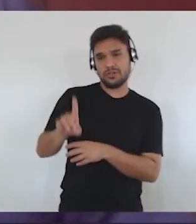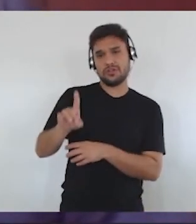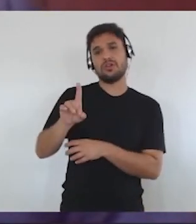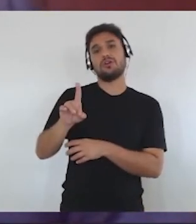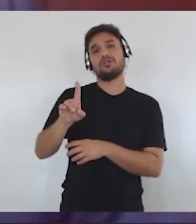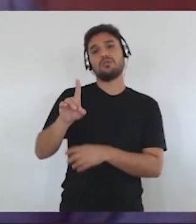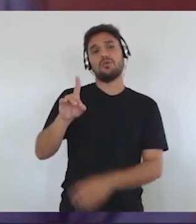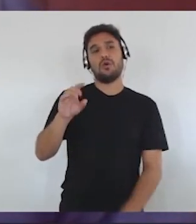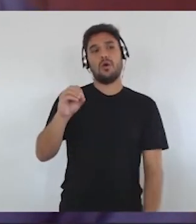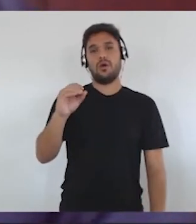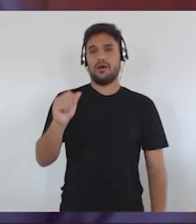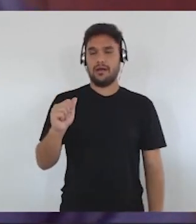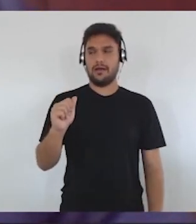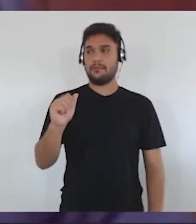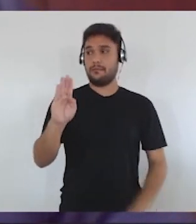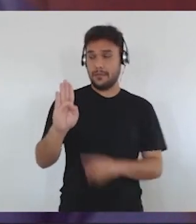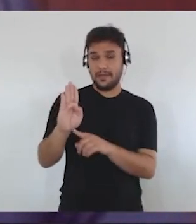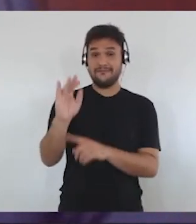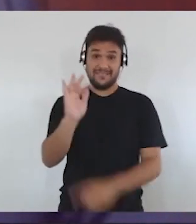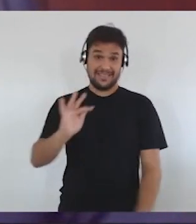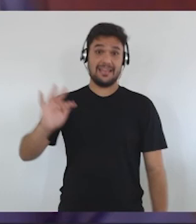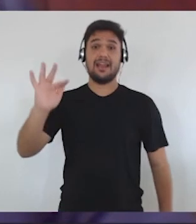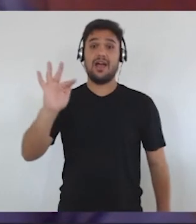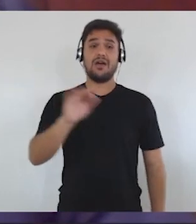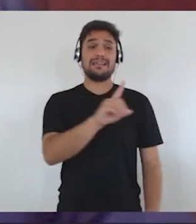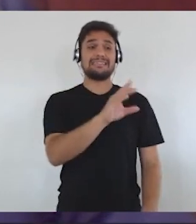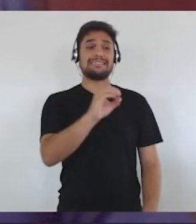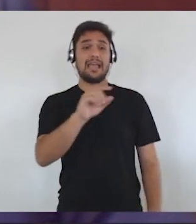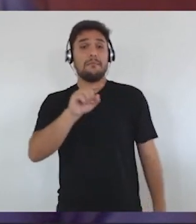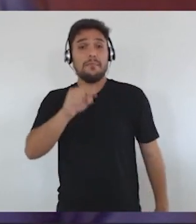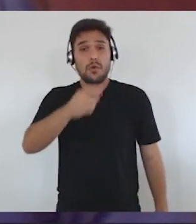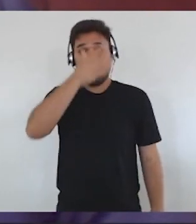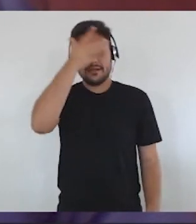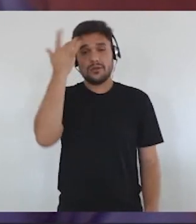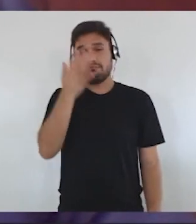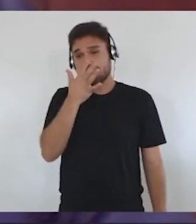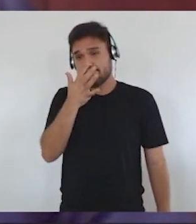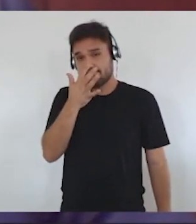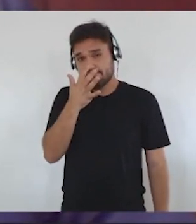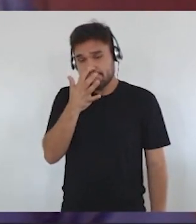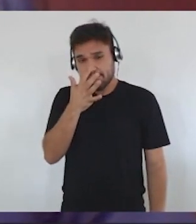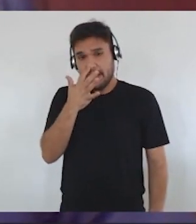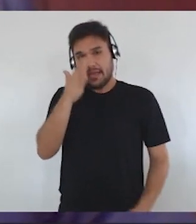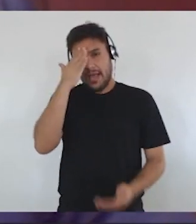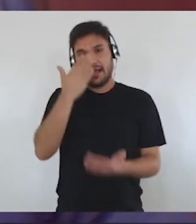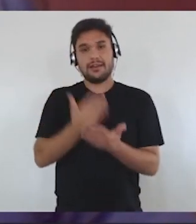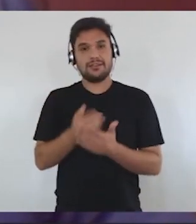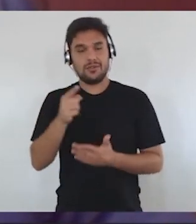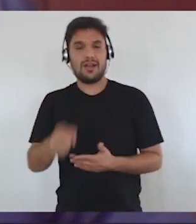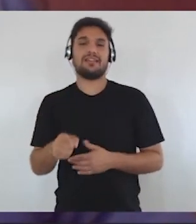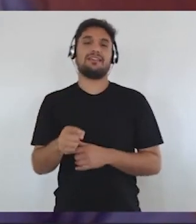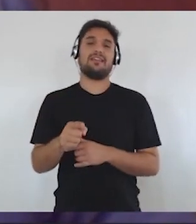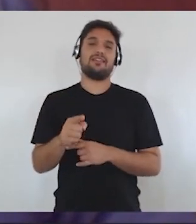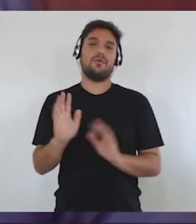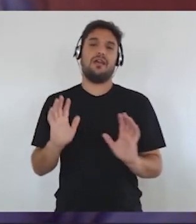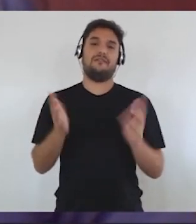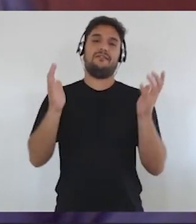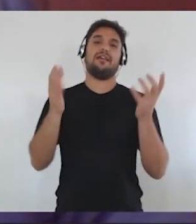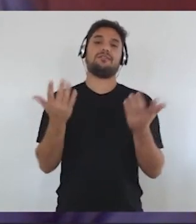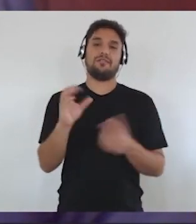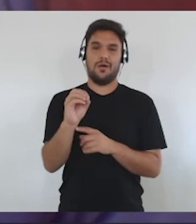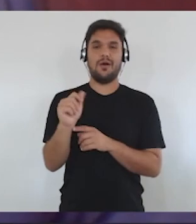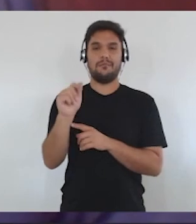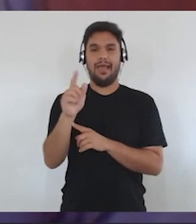diretores do Conselho Federal, aos mais de 100 mil web espectadores que, acreditando neste evento da Ordem,